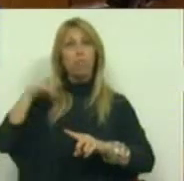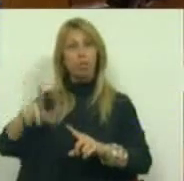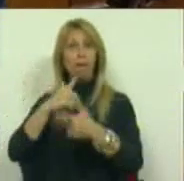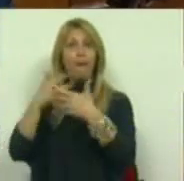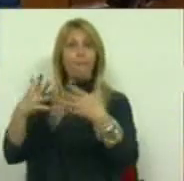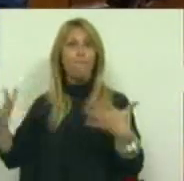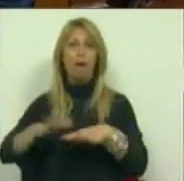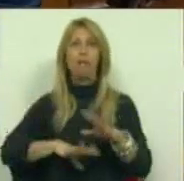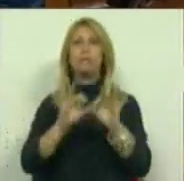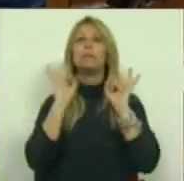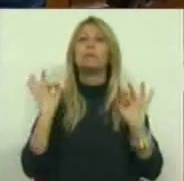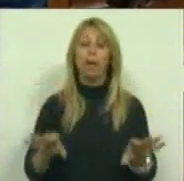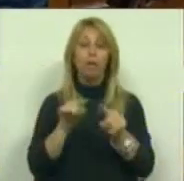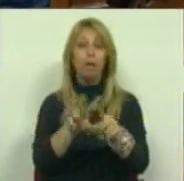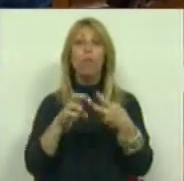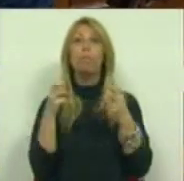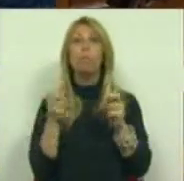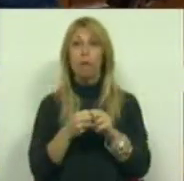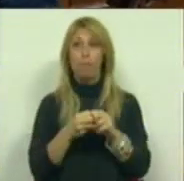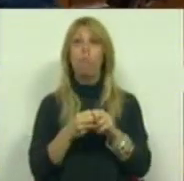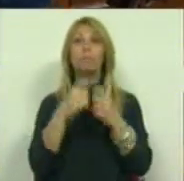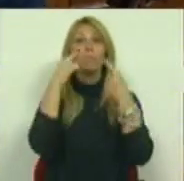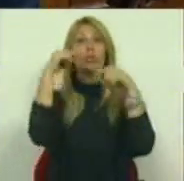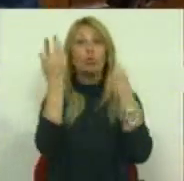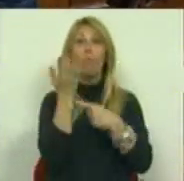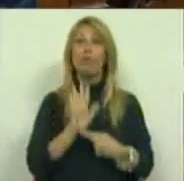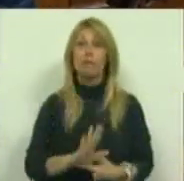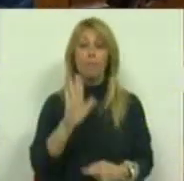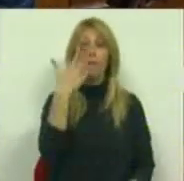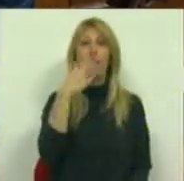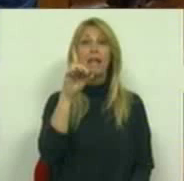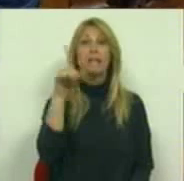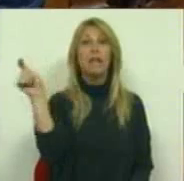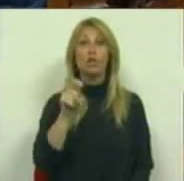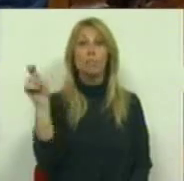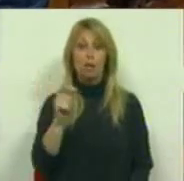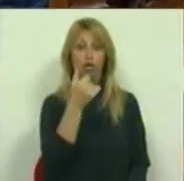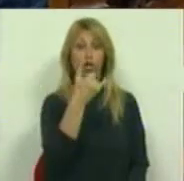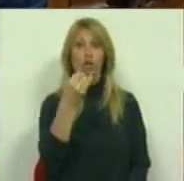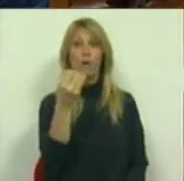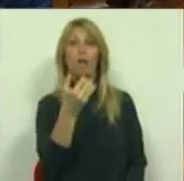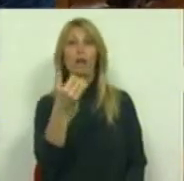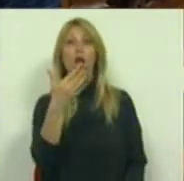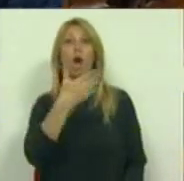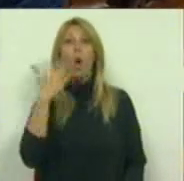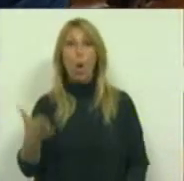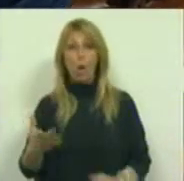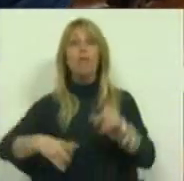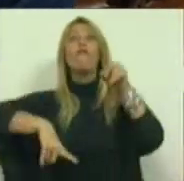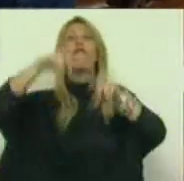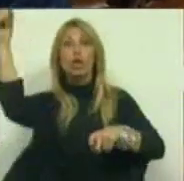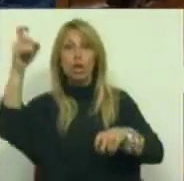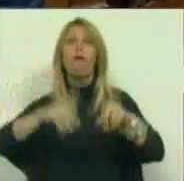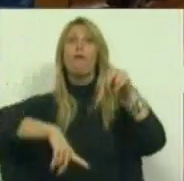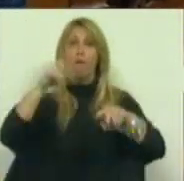Este problema representou, por exemplo, que no primeiro semestre de 2011 tivessem fugido